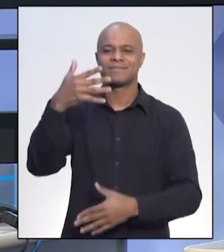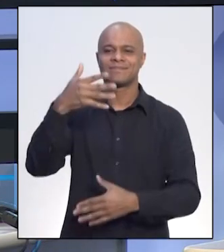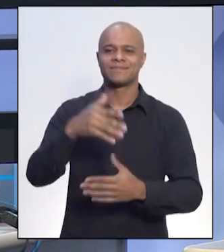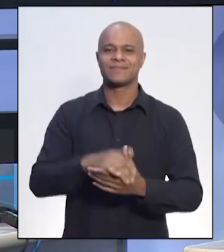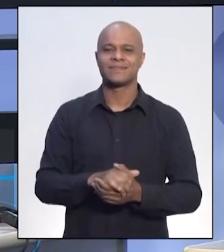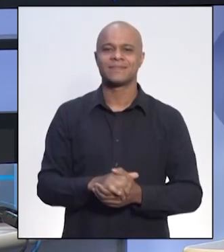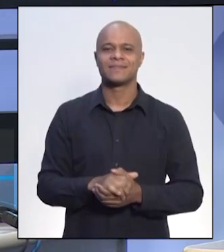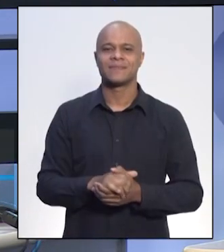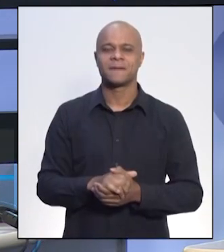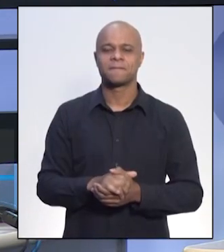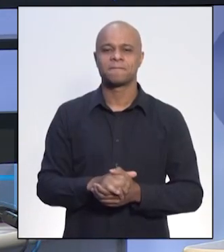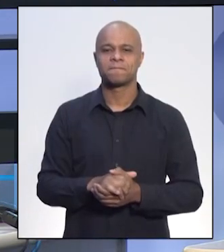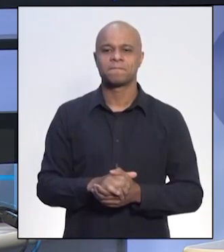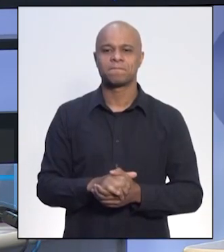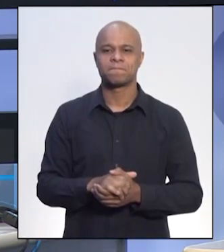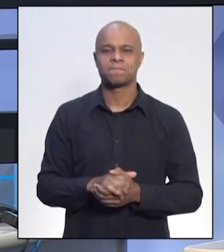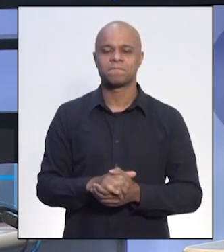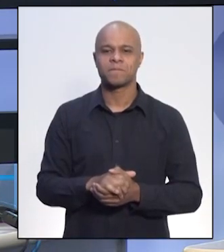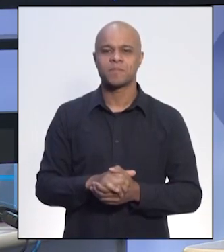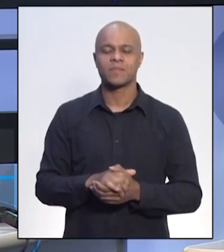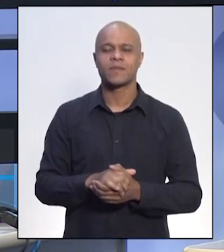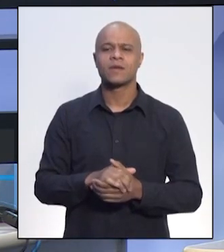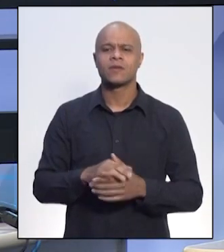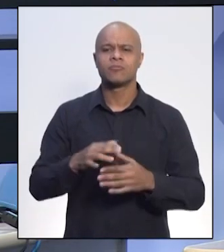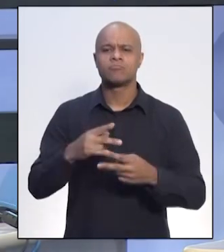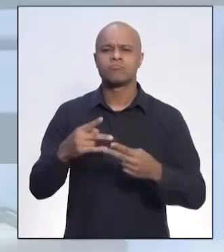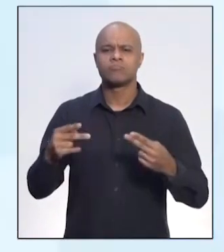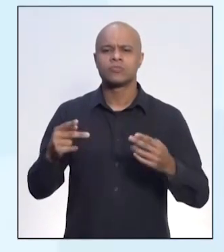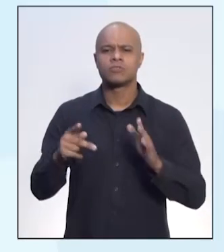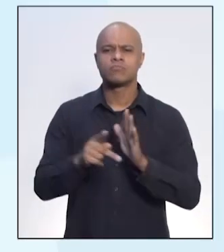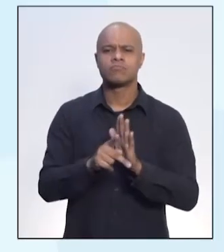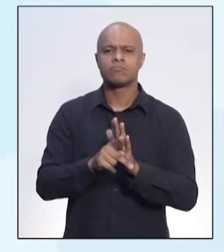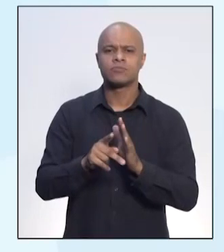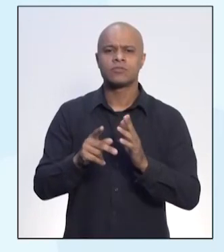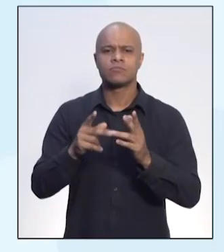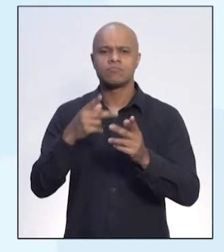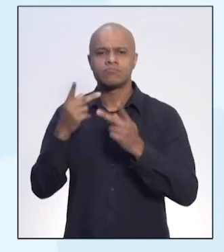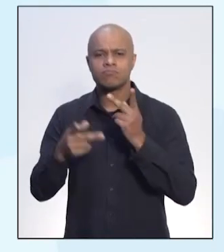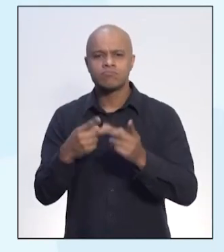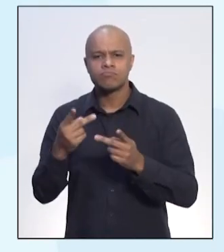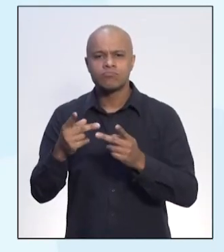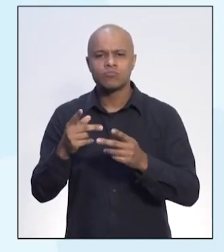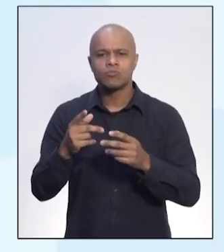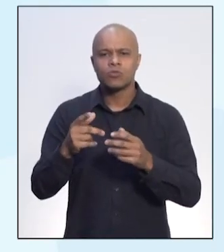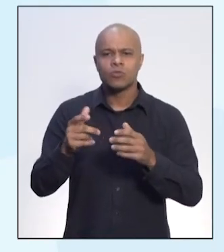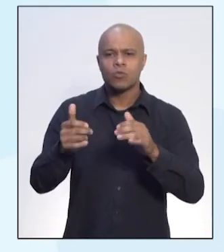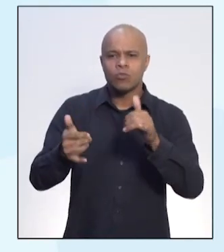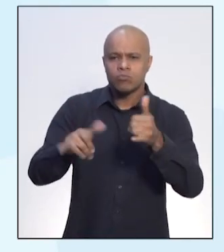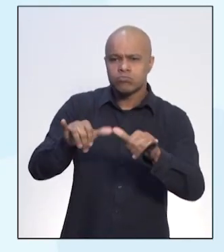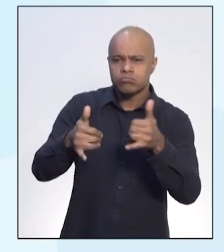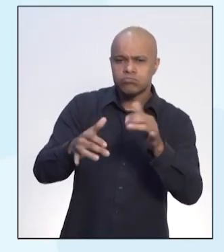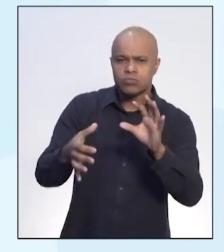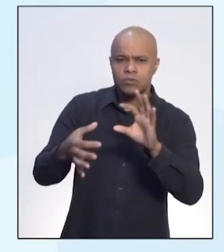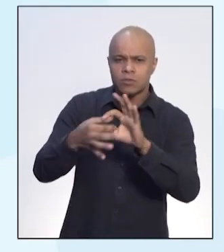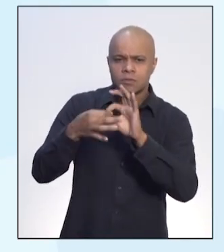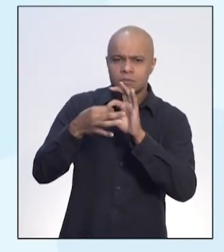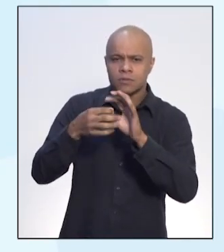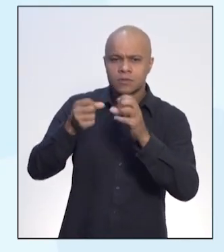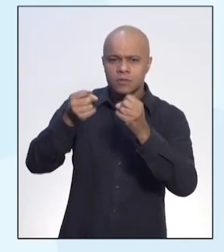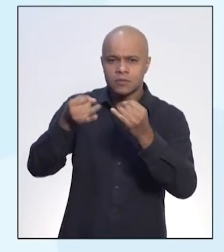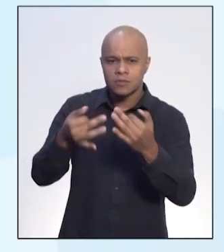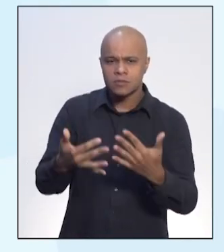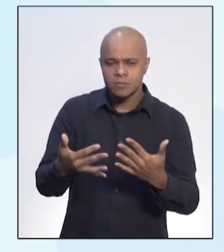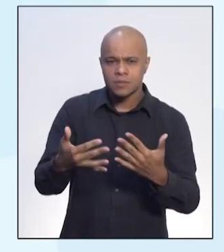tá? Ele fala assim, dadas as substâncias, né, aponte qual ligação química realize e